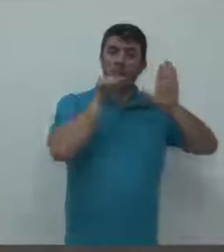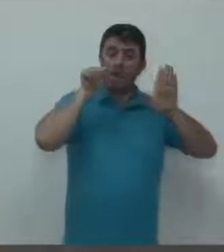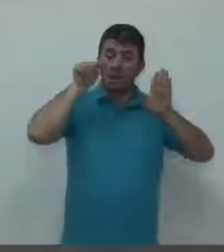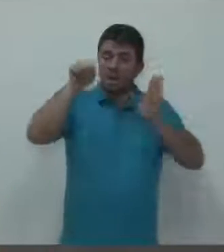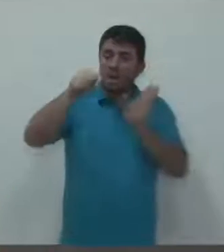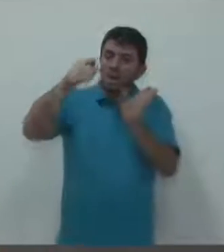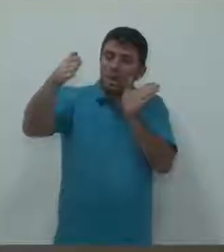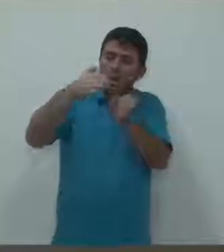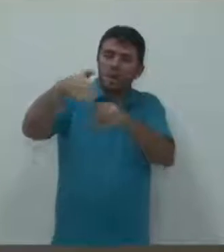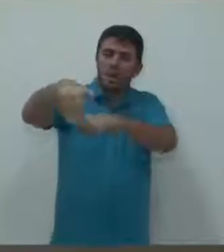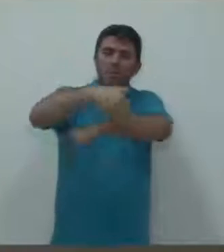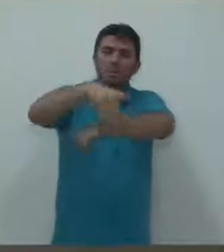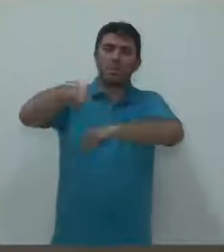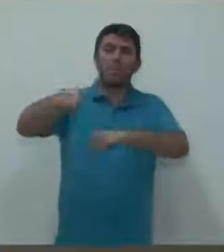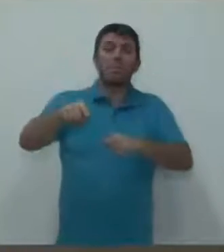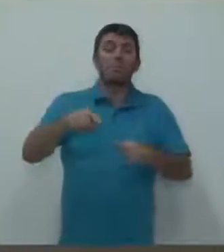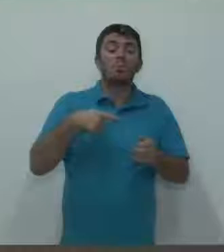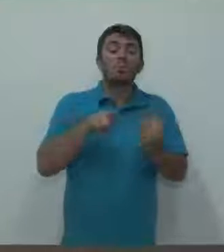qual o problema?